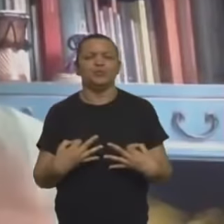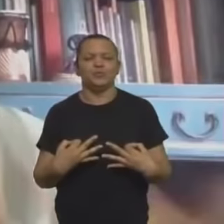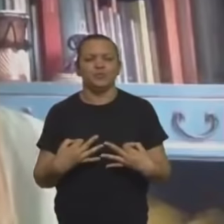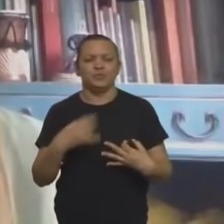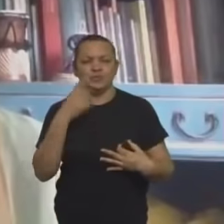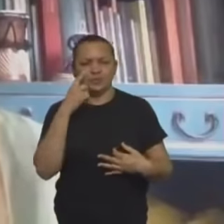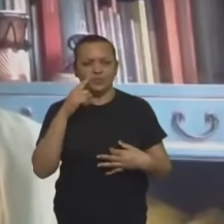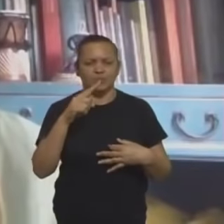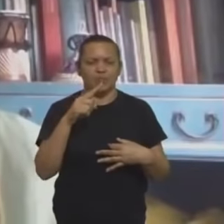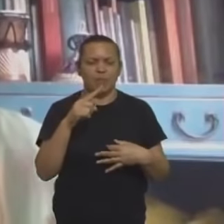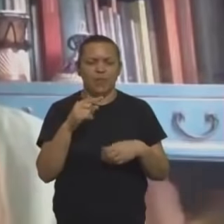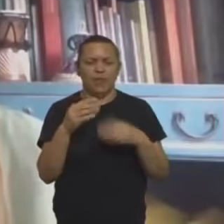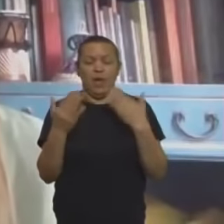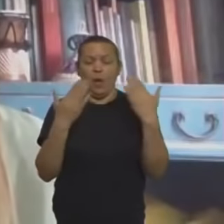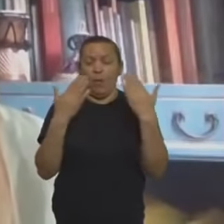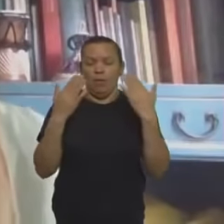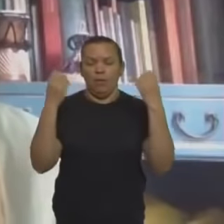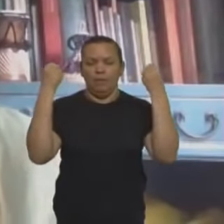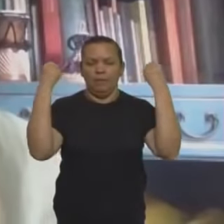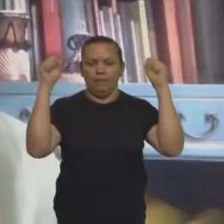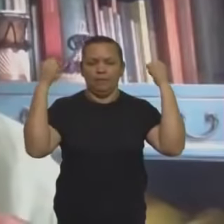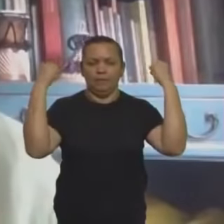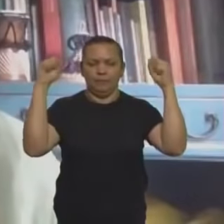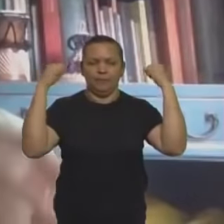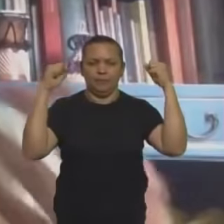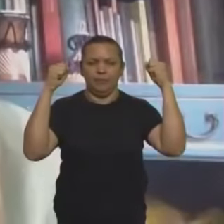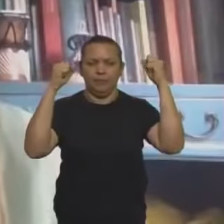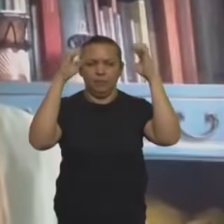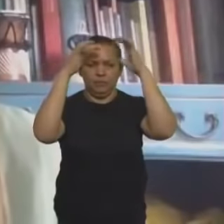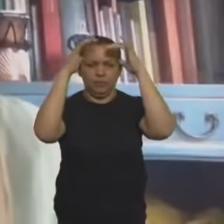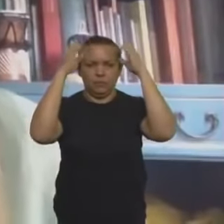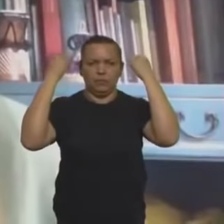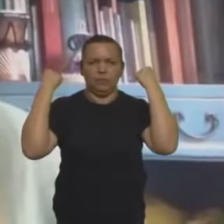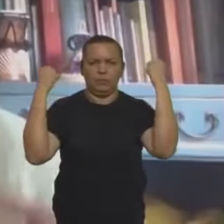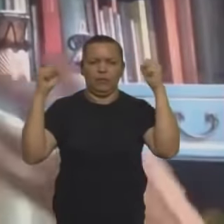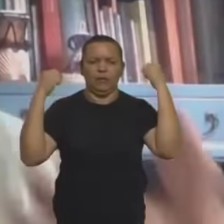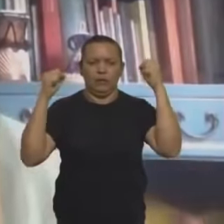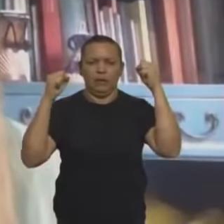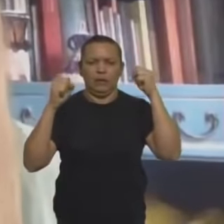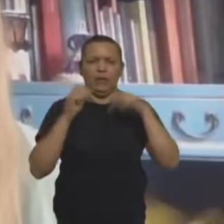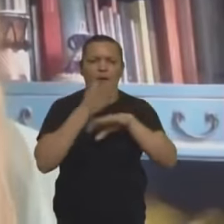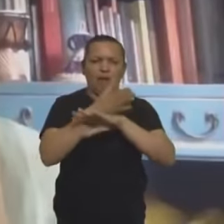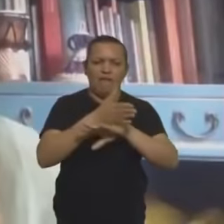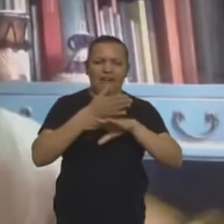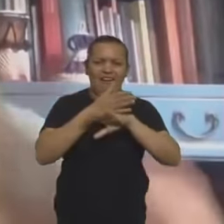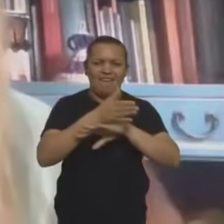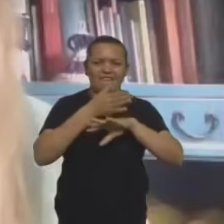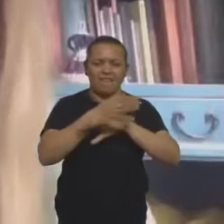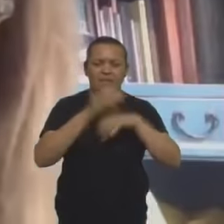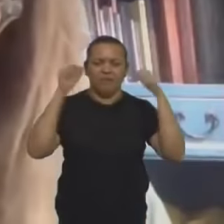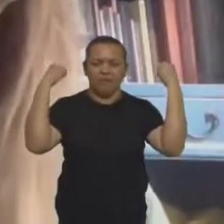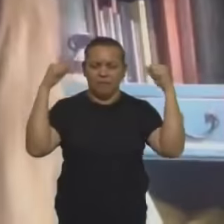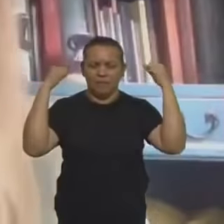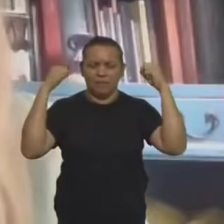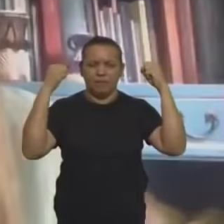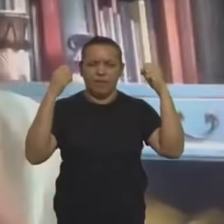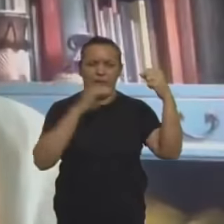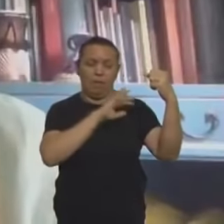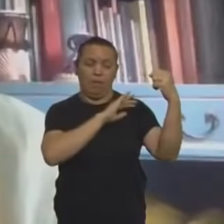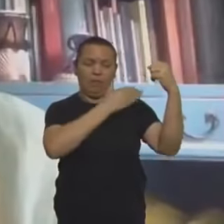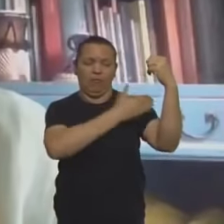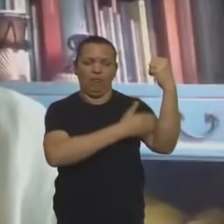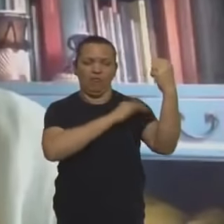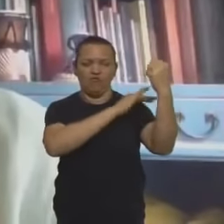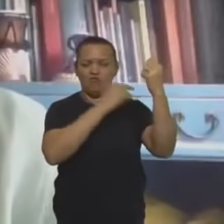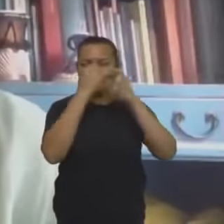na academia, como na ginástica, né? O nosso cérebro é como um músculo. Quanto mais eu pratico, quanto mais eu exercito,